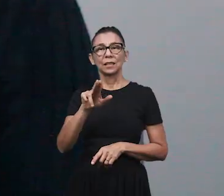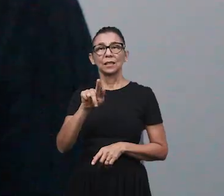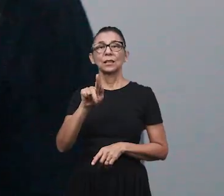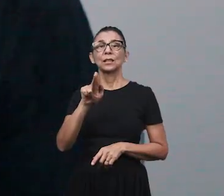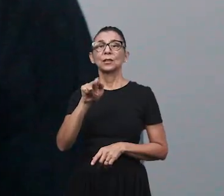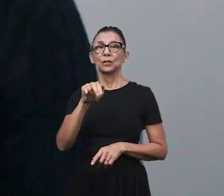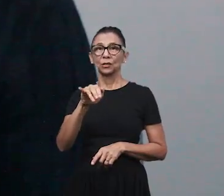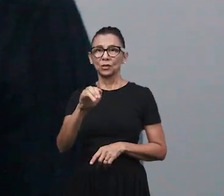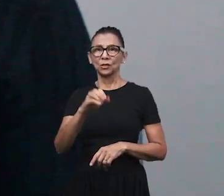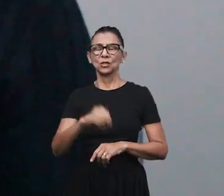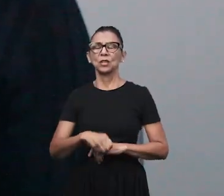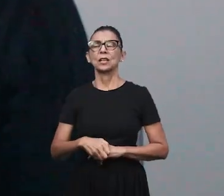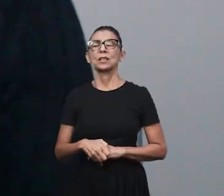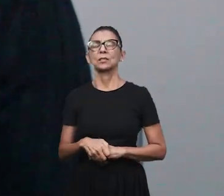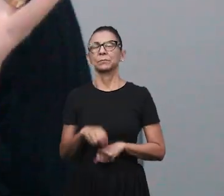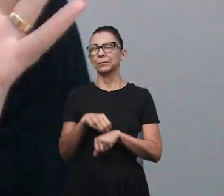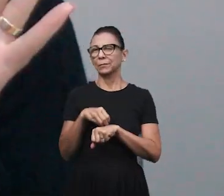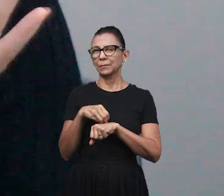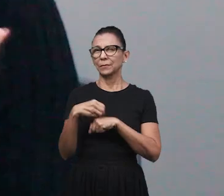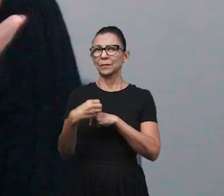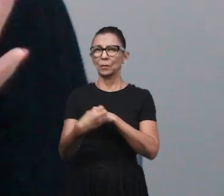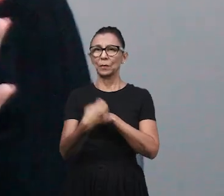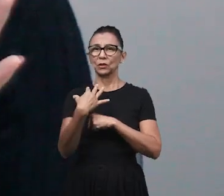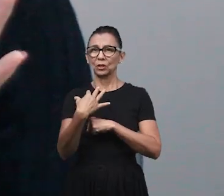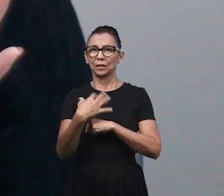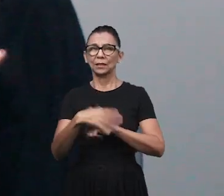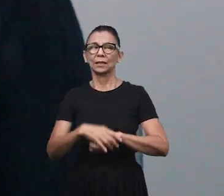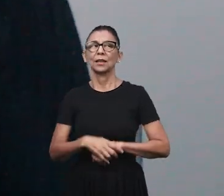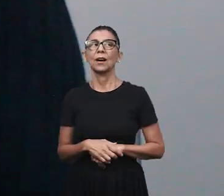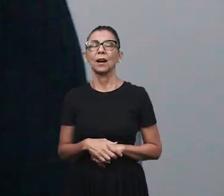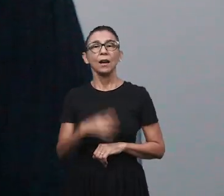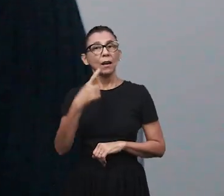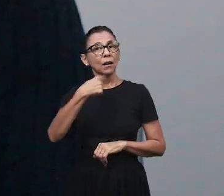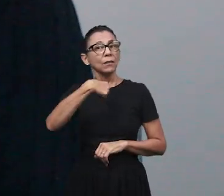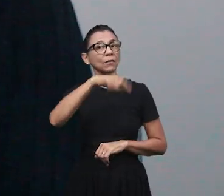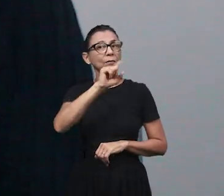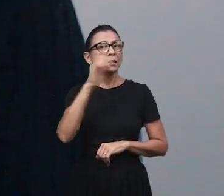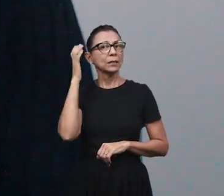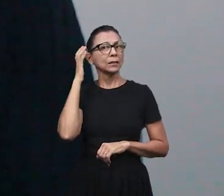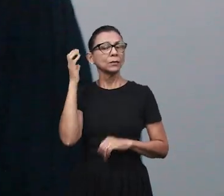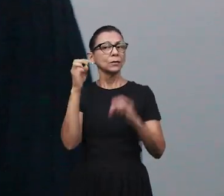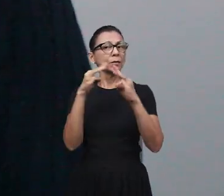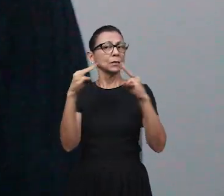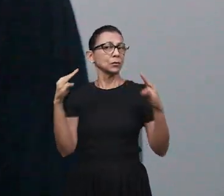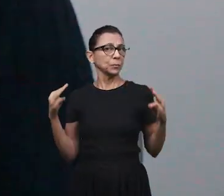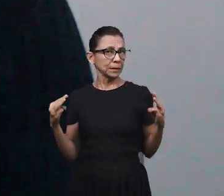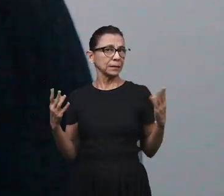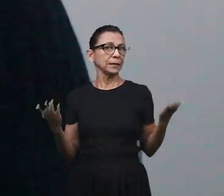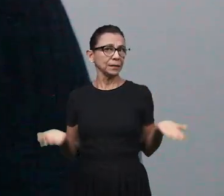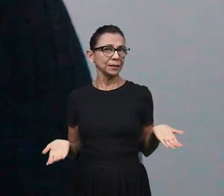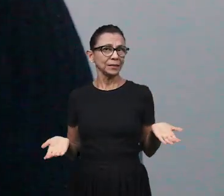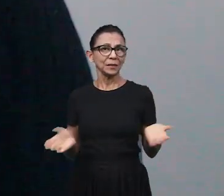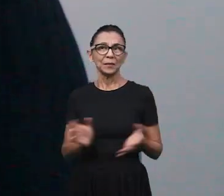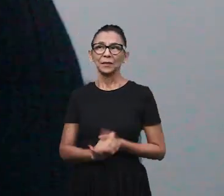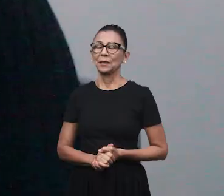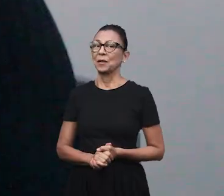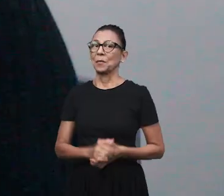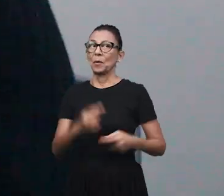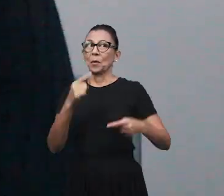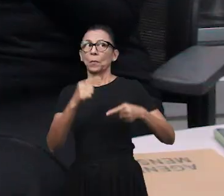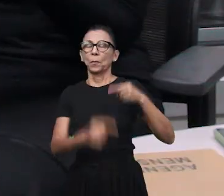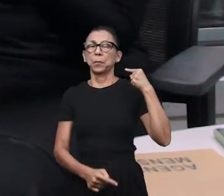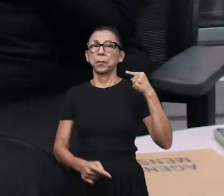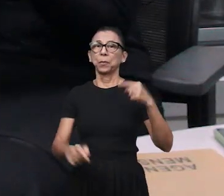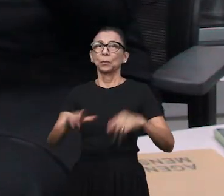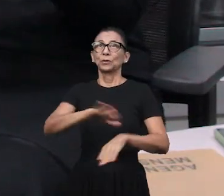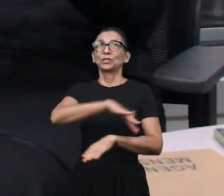Martins. Vai, sobe. E aí eu subi e quando chegou lá foi mais desafiador, claro, porque eu trabalhei o dia todo, né? Então